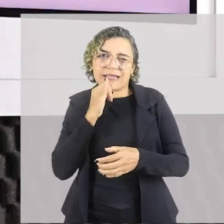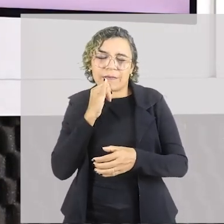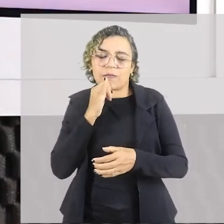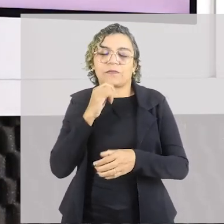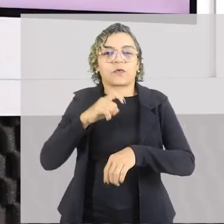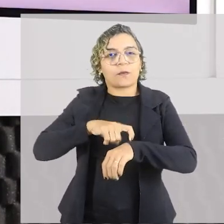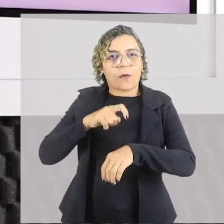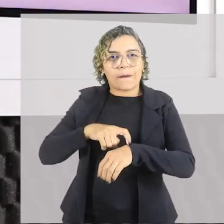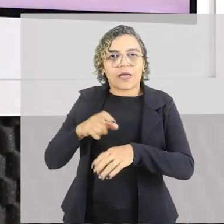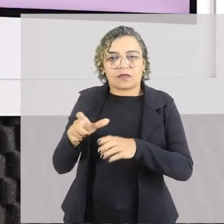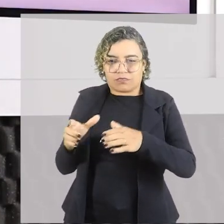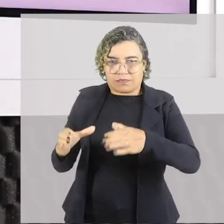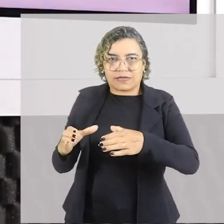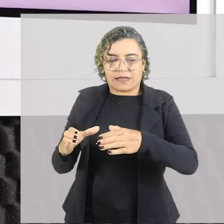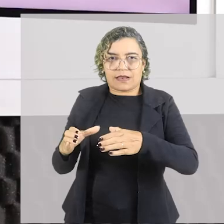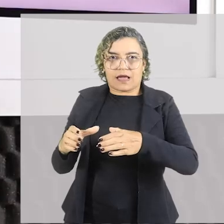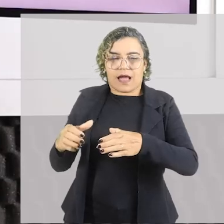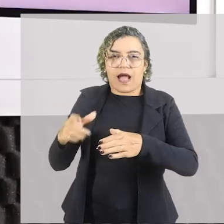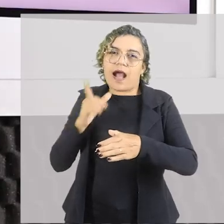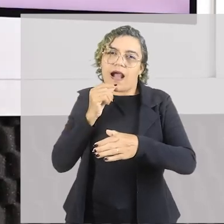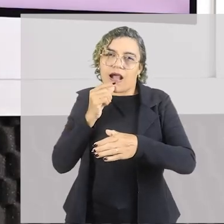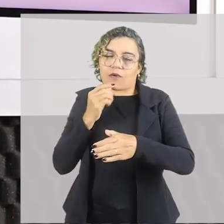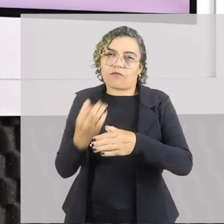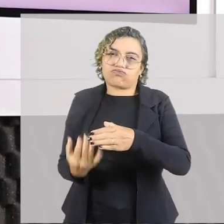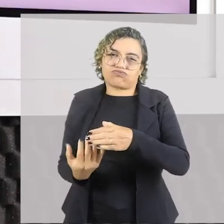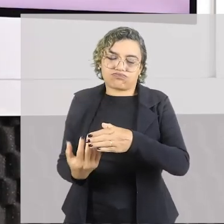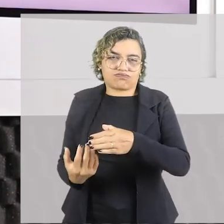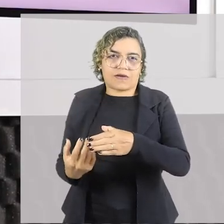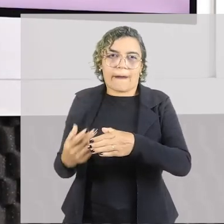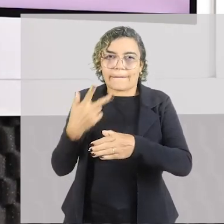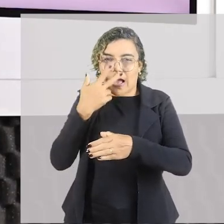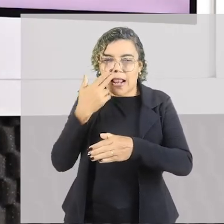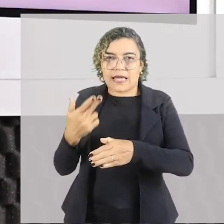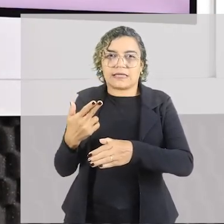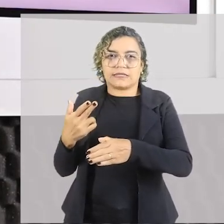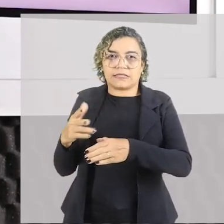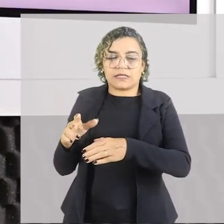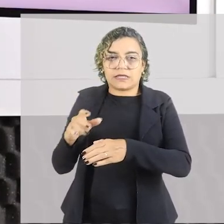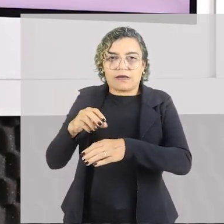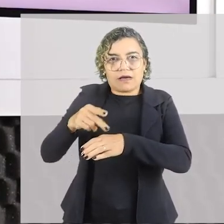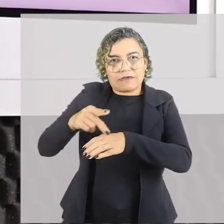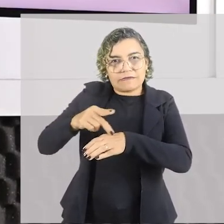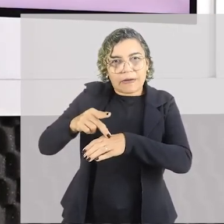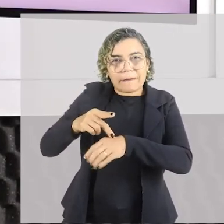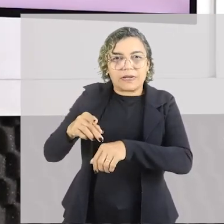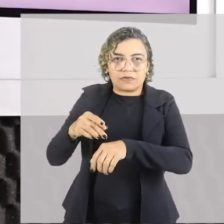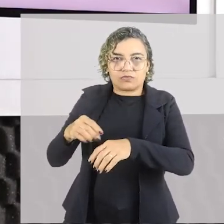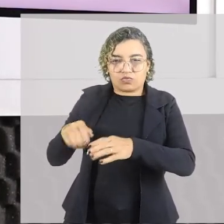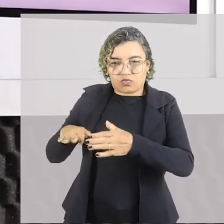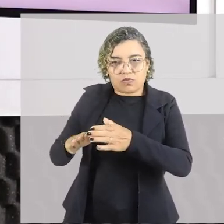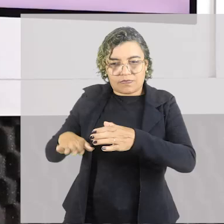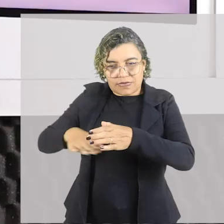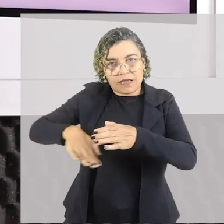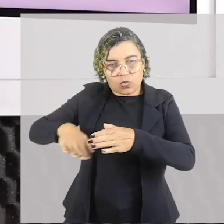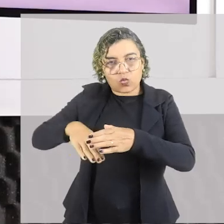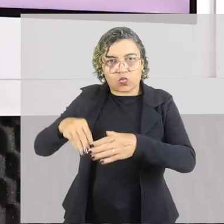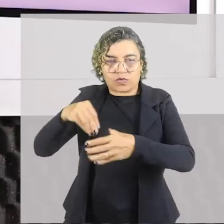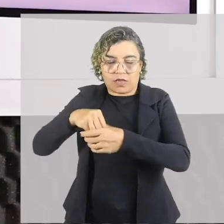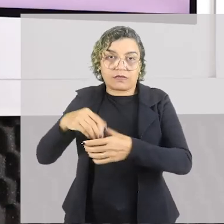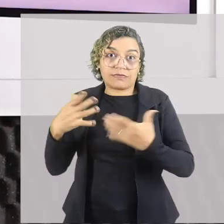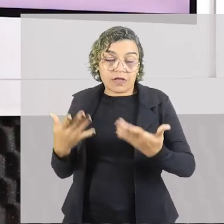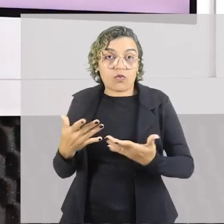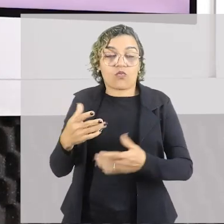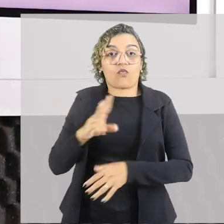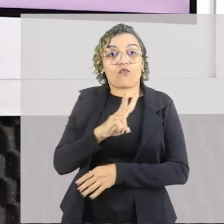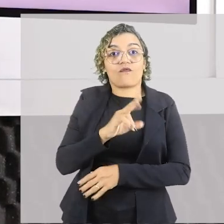escura, o vinagre impede a formação daquilo ali. Aquilo ali, um dia, você vai ver comigo, ou com o